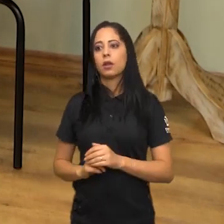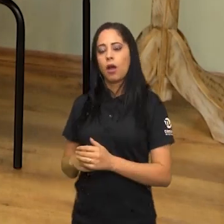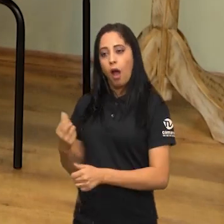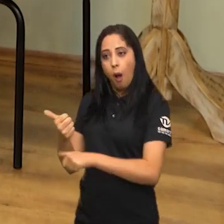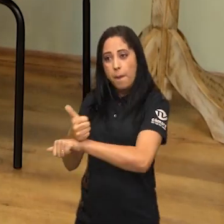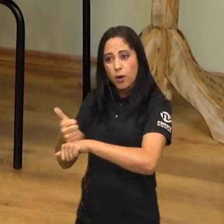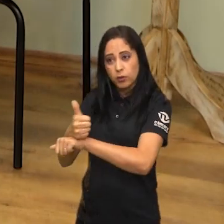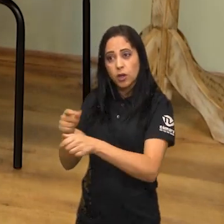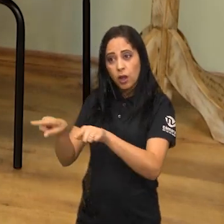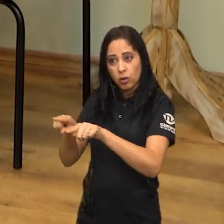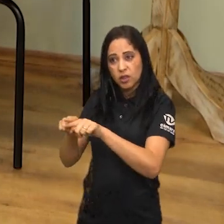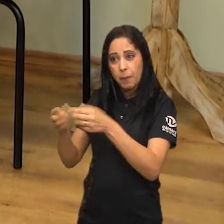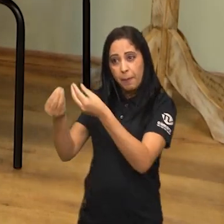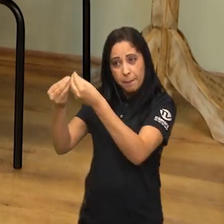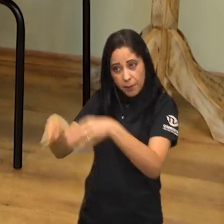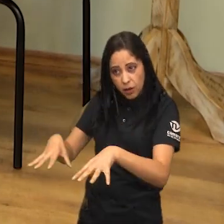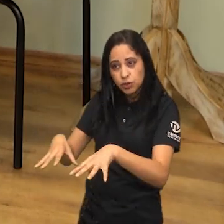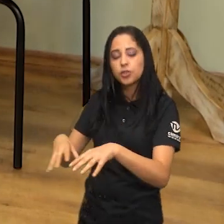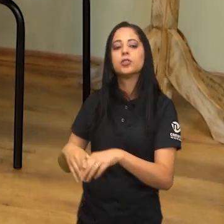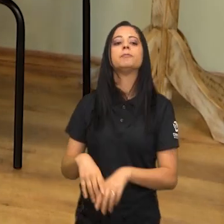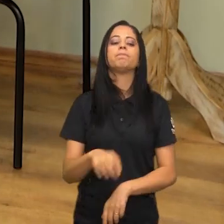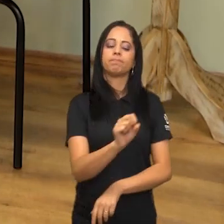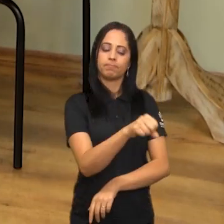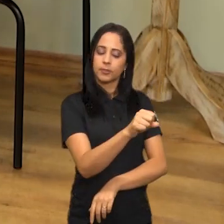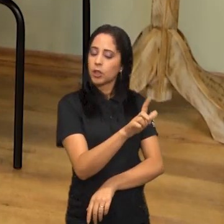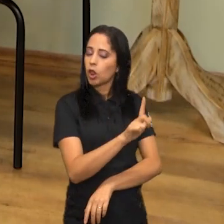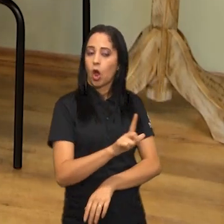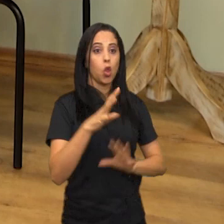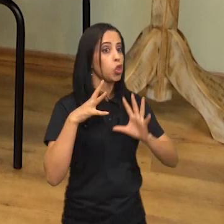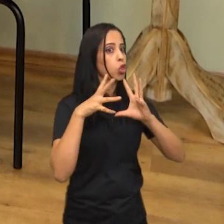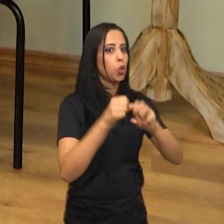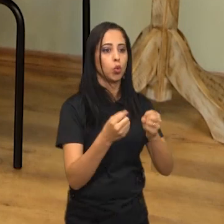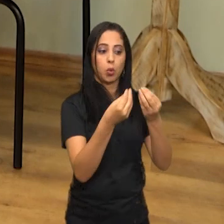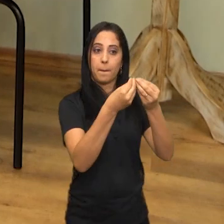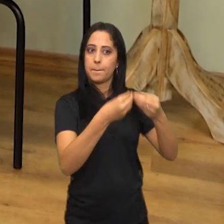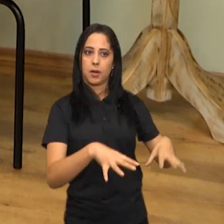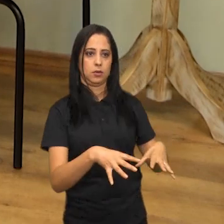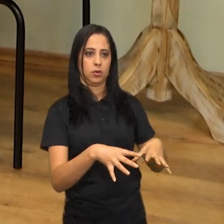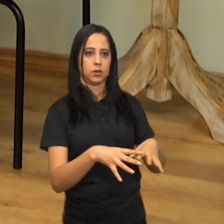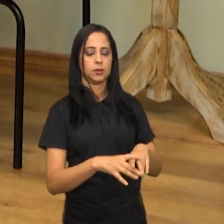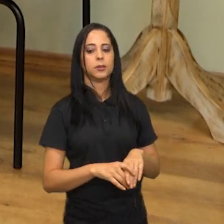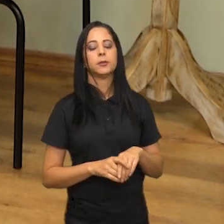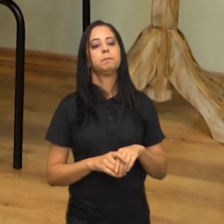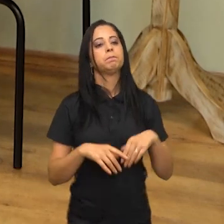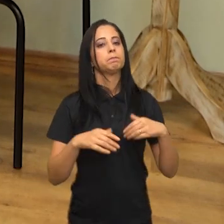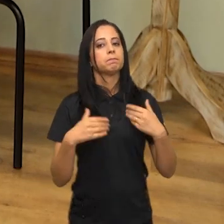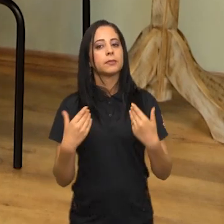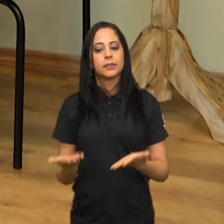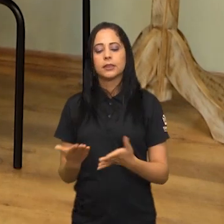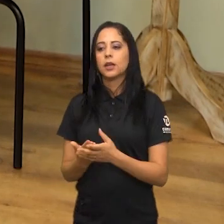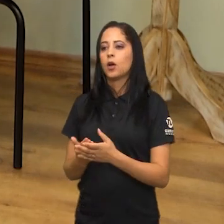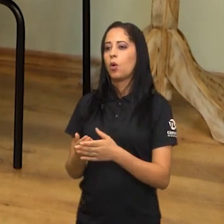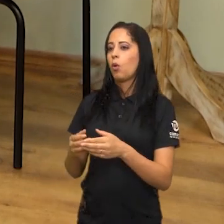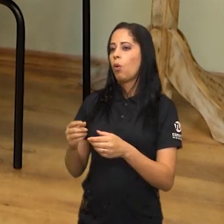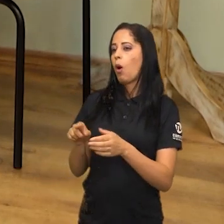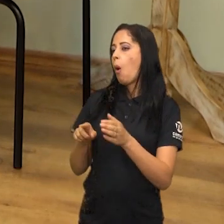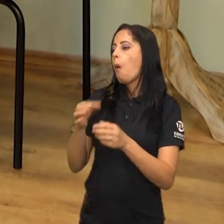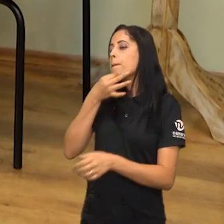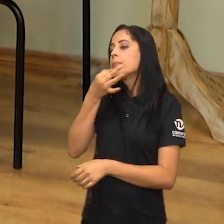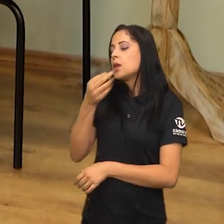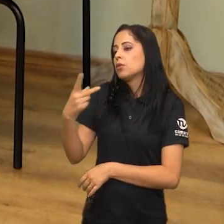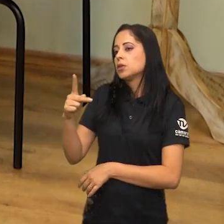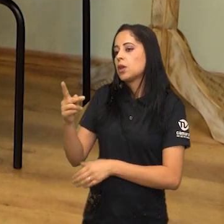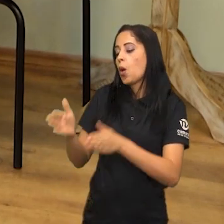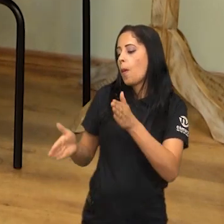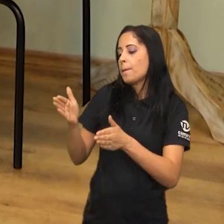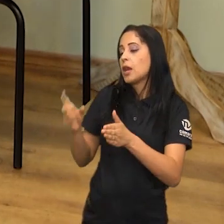abalada, toda a vida, né? Completamente abalada, todos os sentidos. Completamente, tudo. Poxa vida. E qual que você acha que foi o momento mais difícil, assim? O que era pior